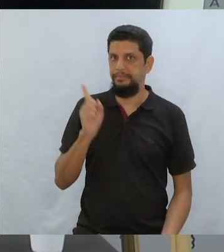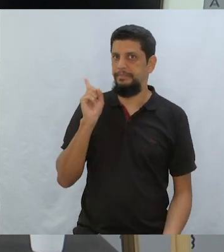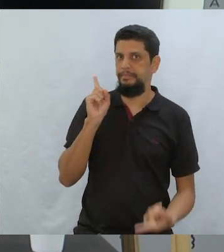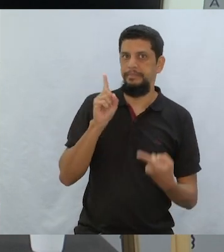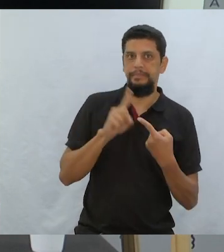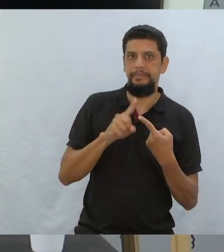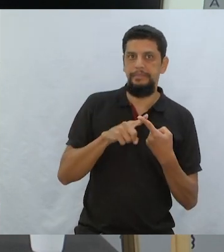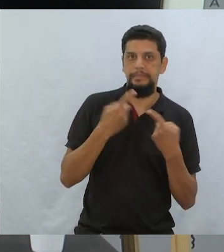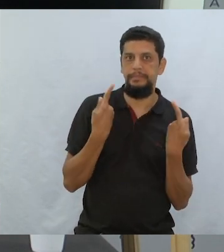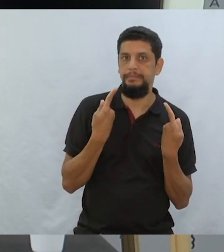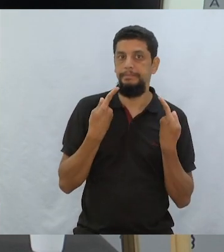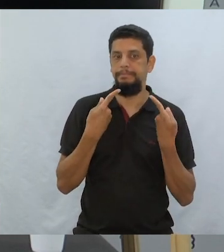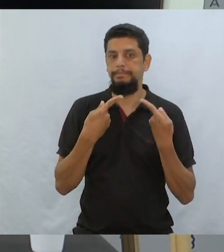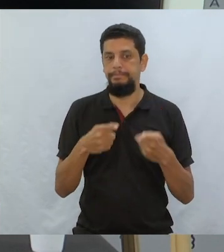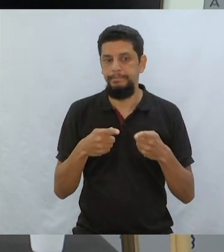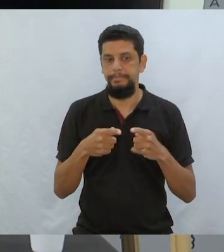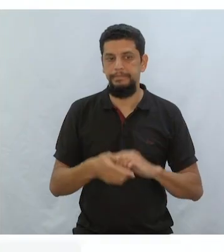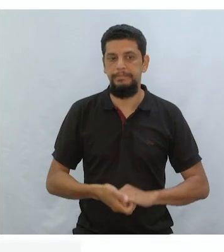nosso primeiro desafio.